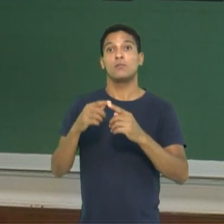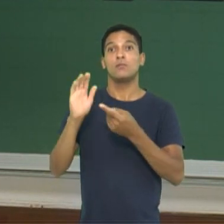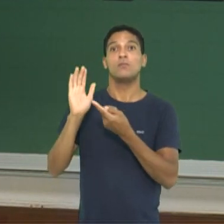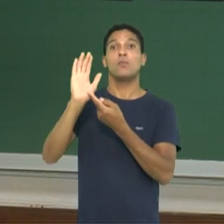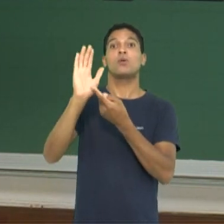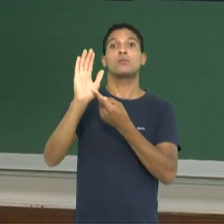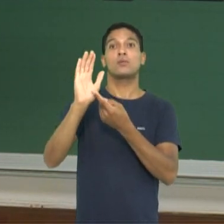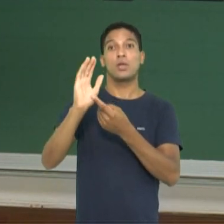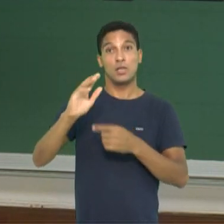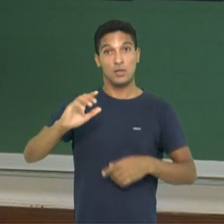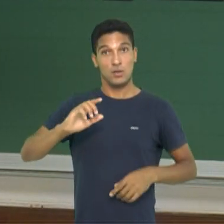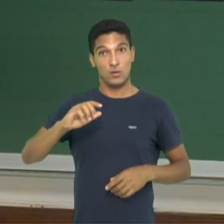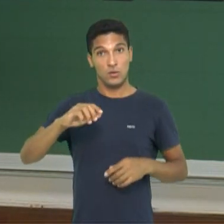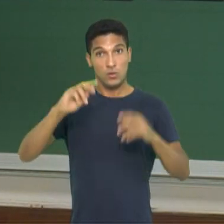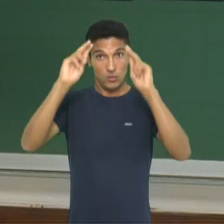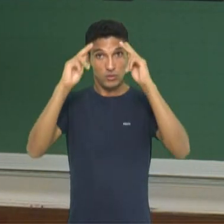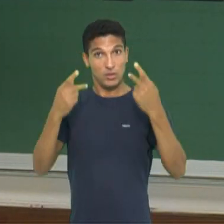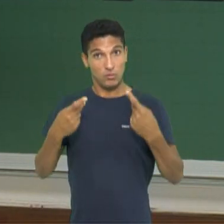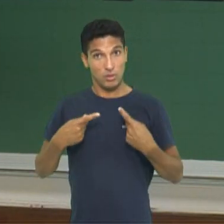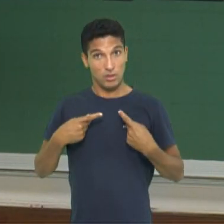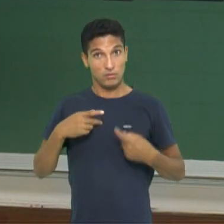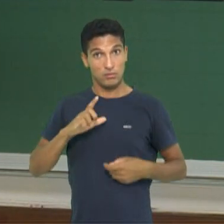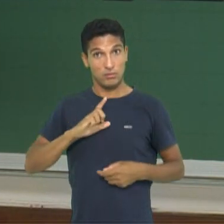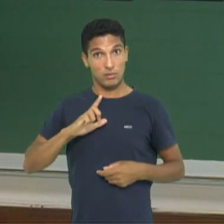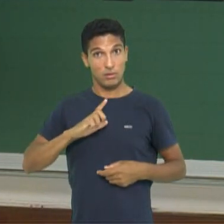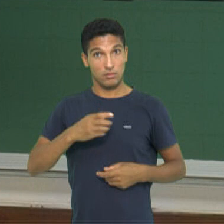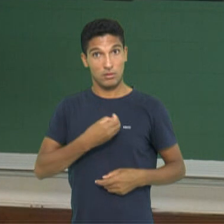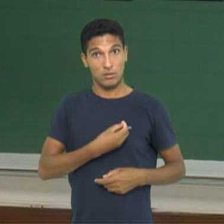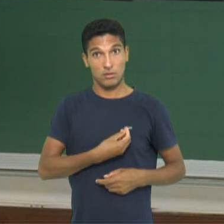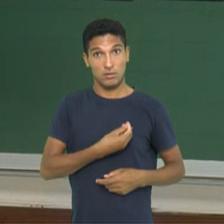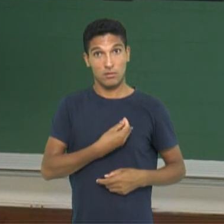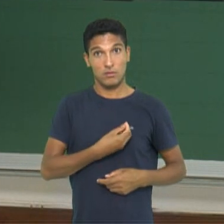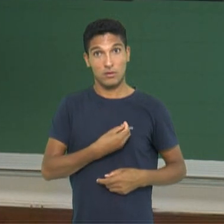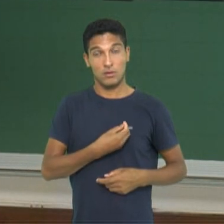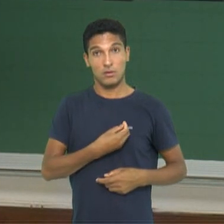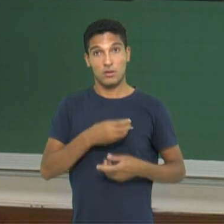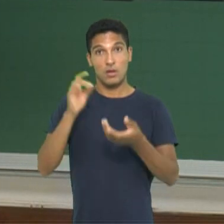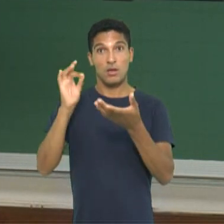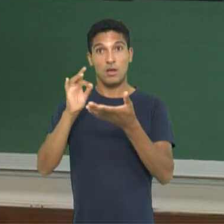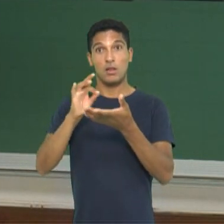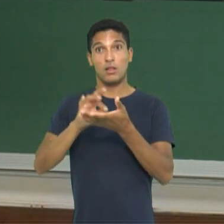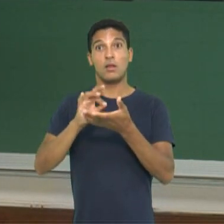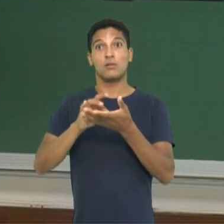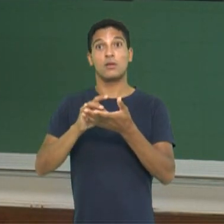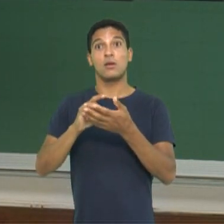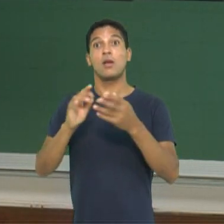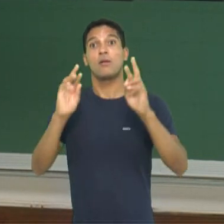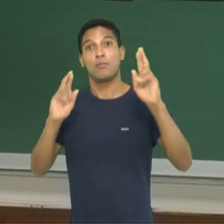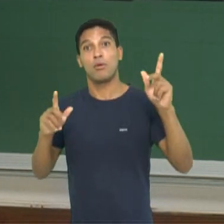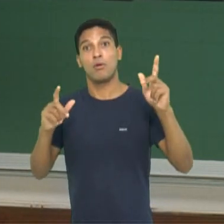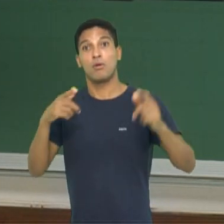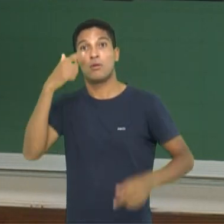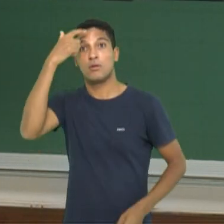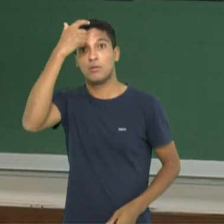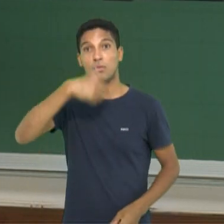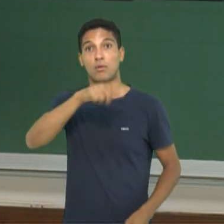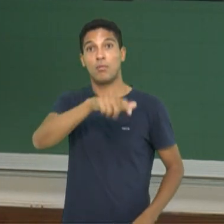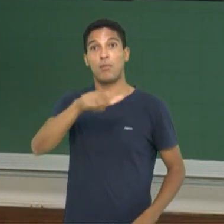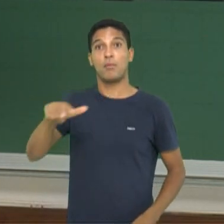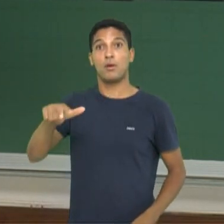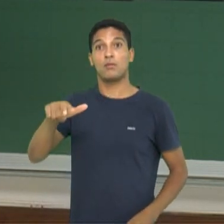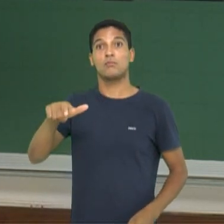diferença, e vão dizer que, na realidade, é mais importante para a filosofia apresentar as disparidades, mostrar